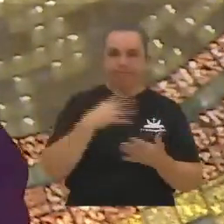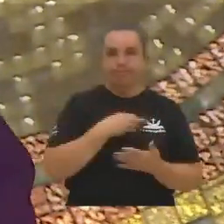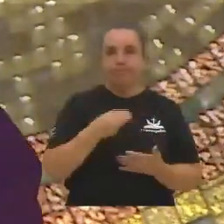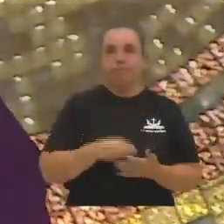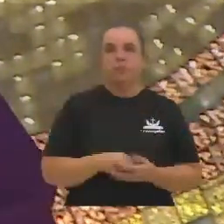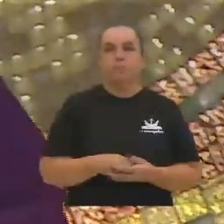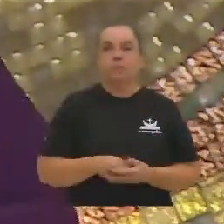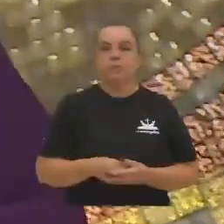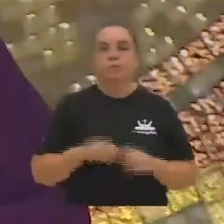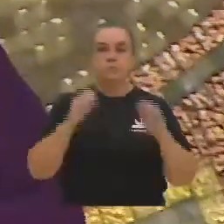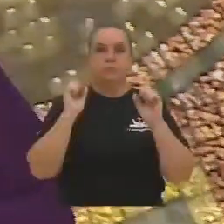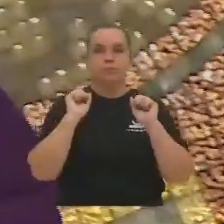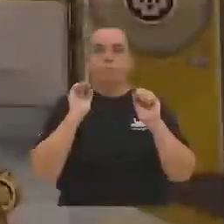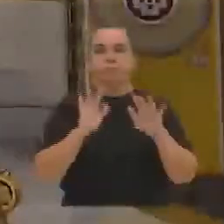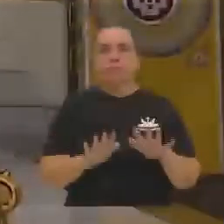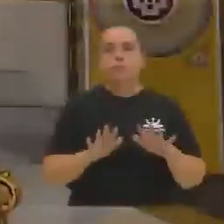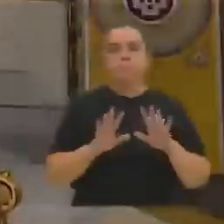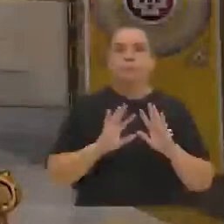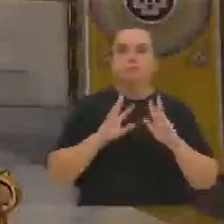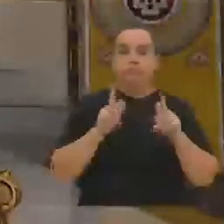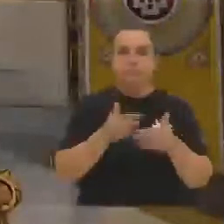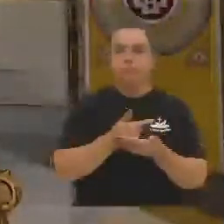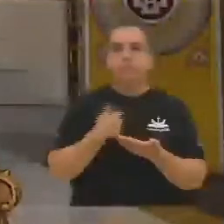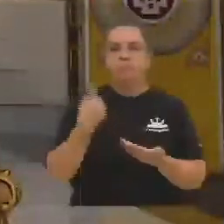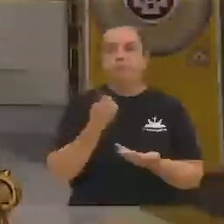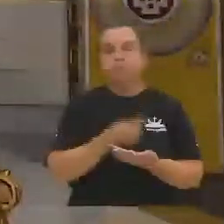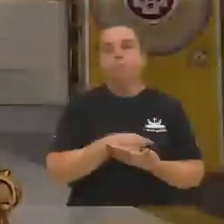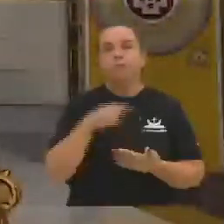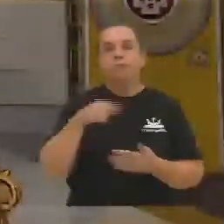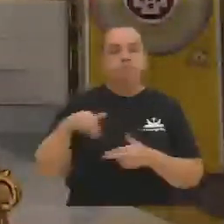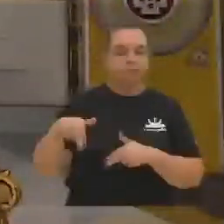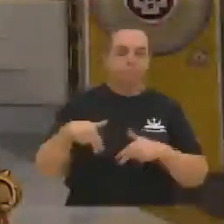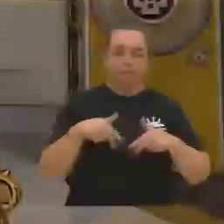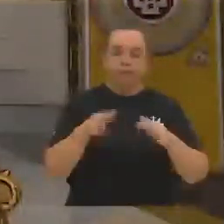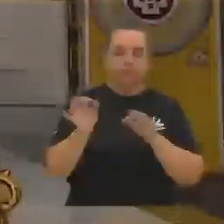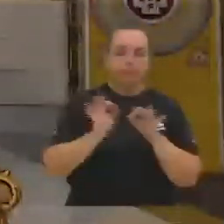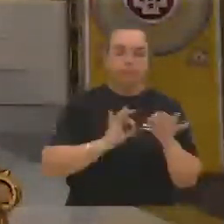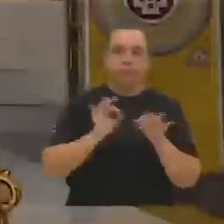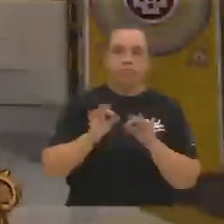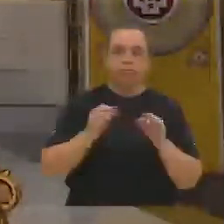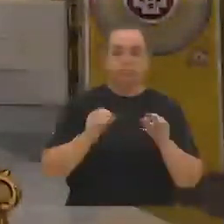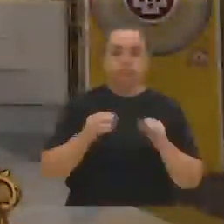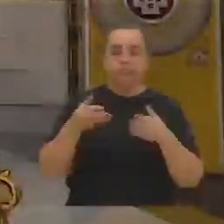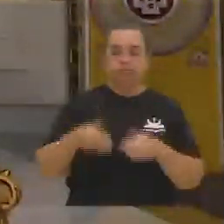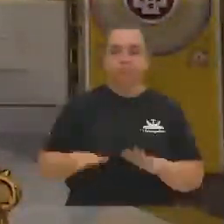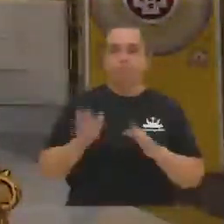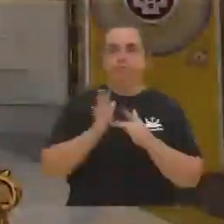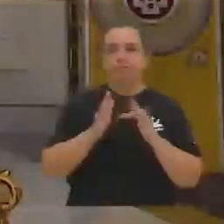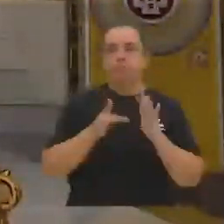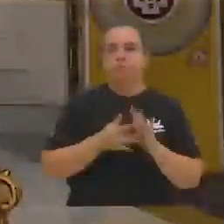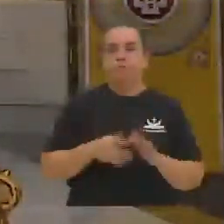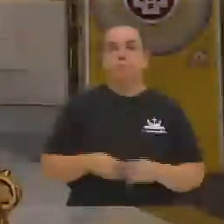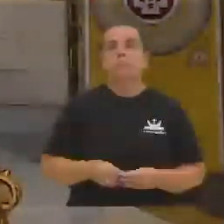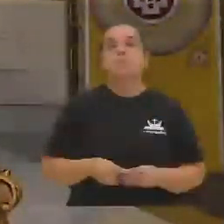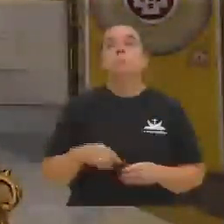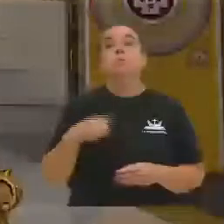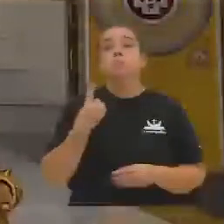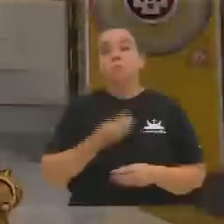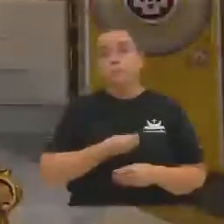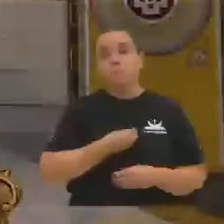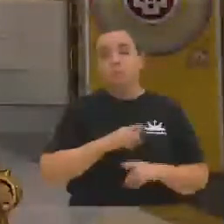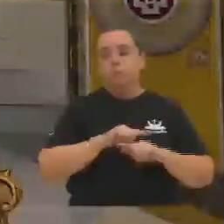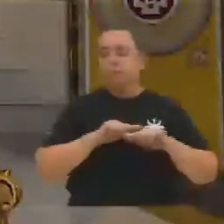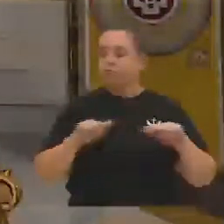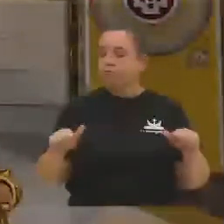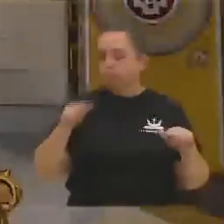Filho. Bênção final para todos nós, para esta caminhada de preparação para o Natal, onde queremos estar puros